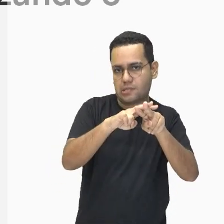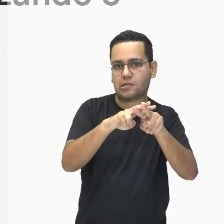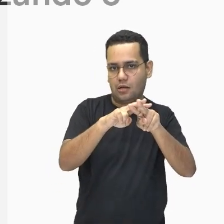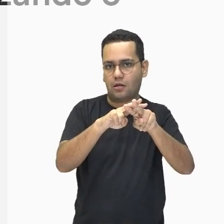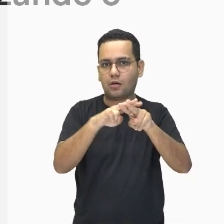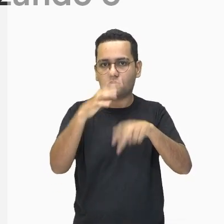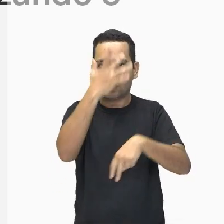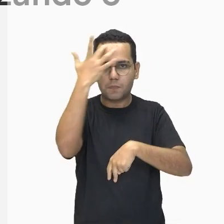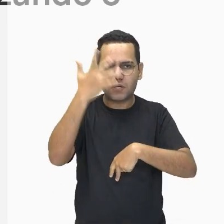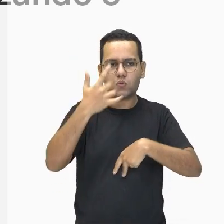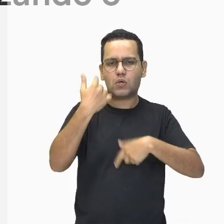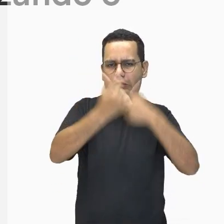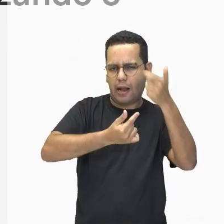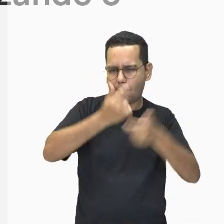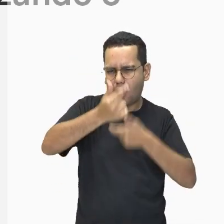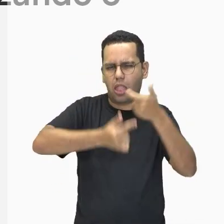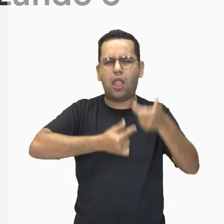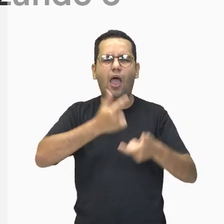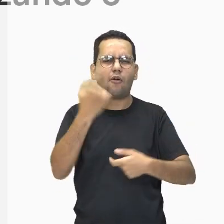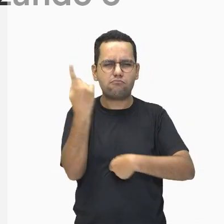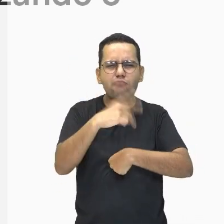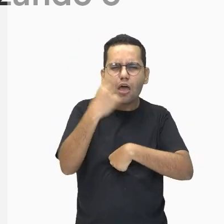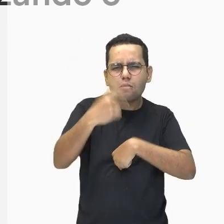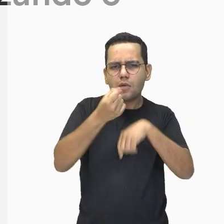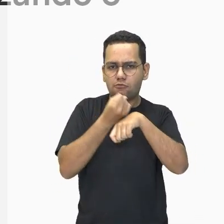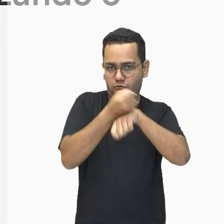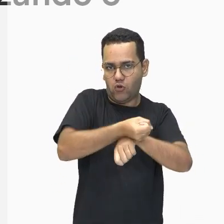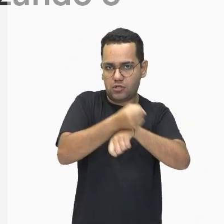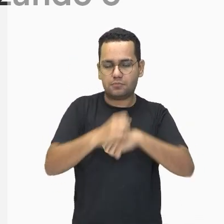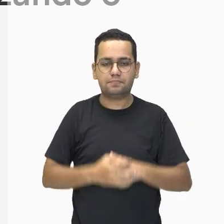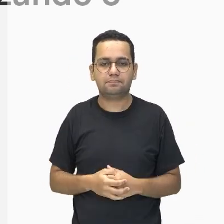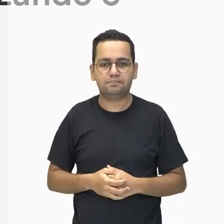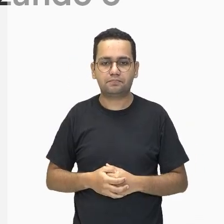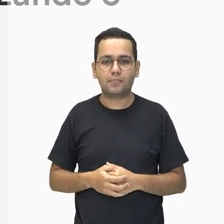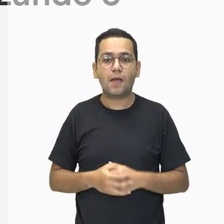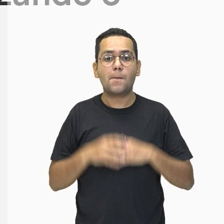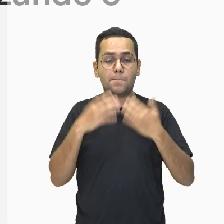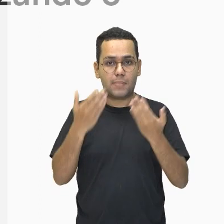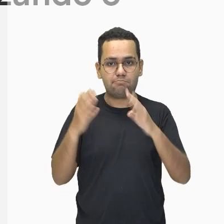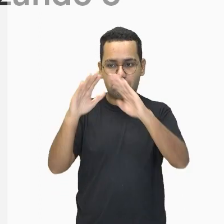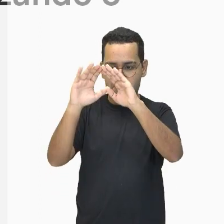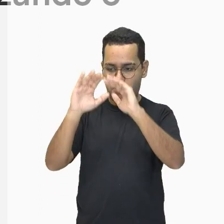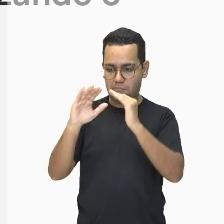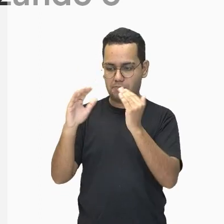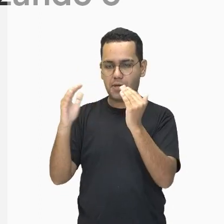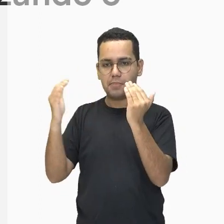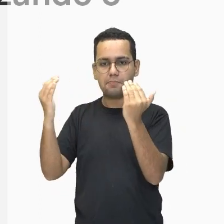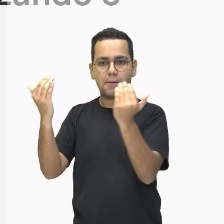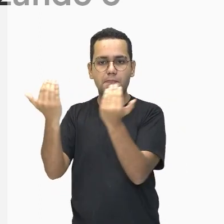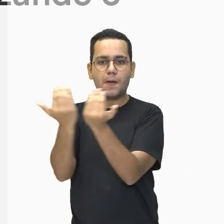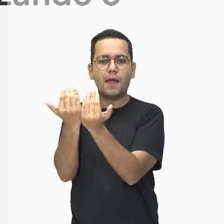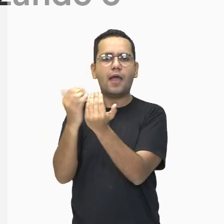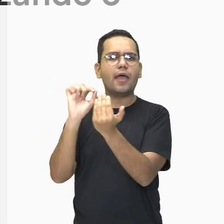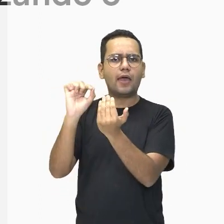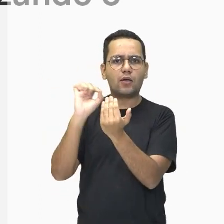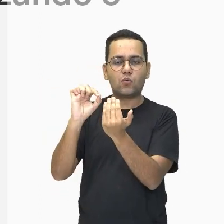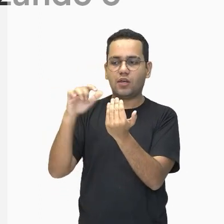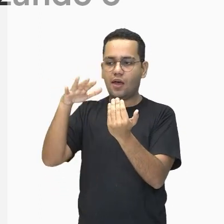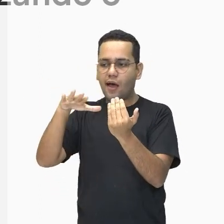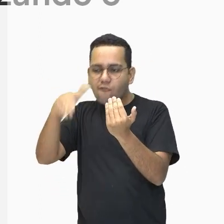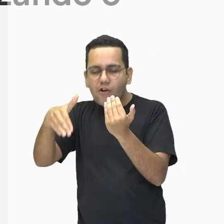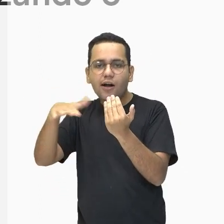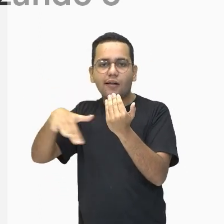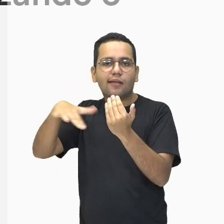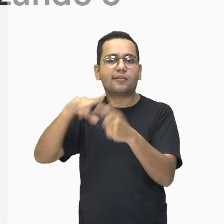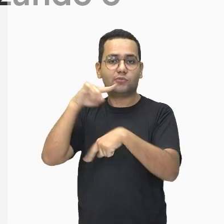forçados, os campos de extermínio eram quase que exclusivamente fábricas de morte.